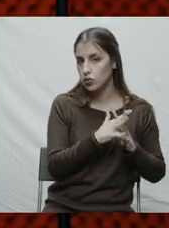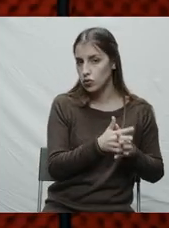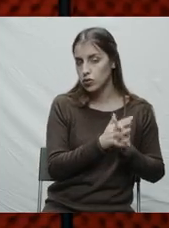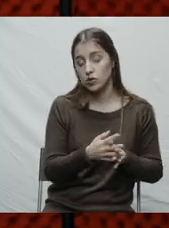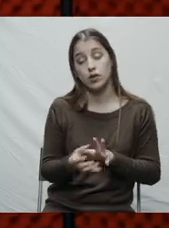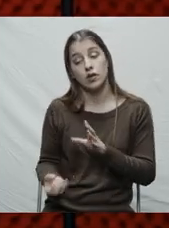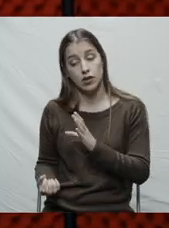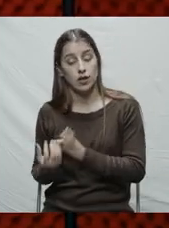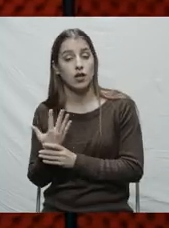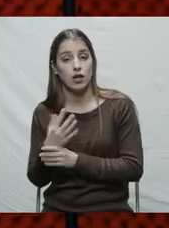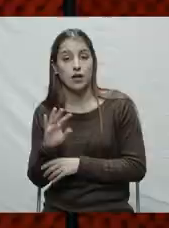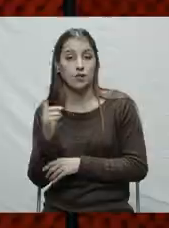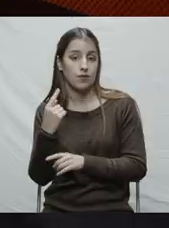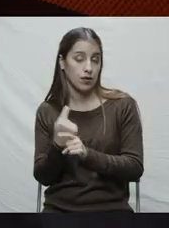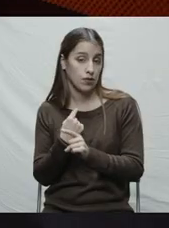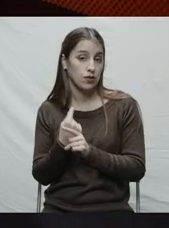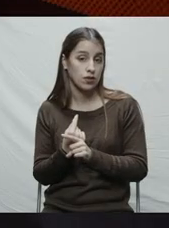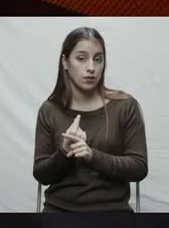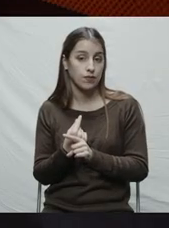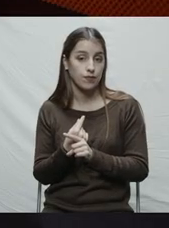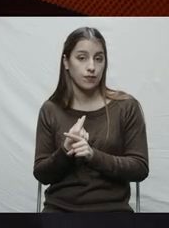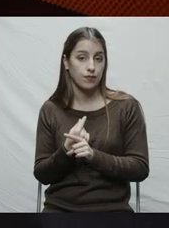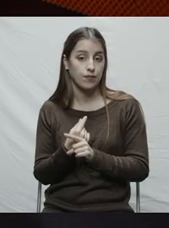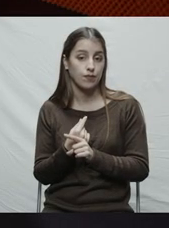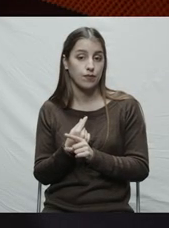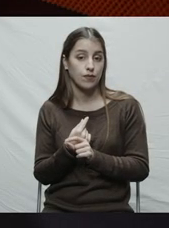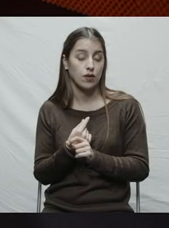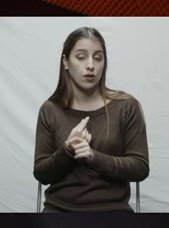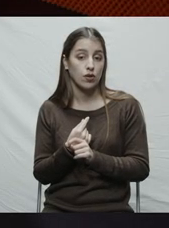Criar, é a primeira coisa. Então isso tem a ver primeiro com.